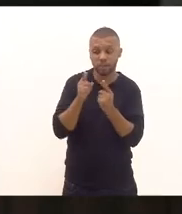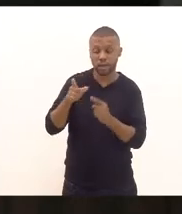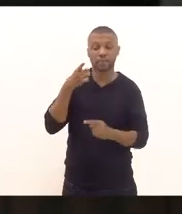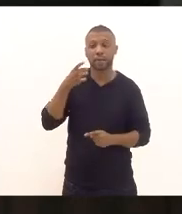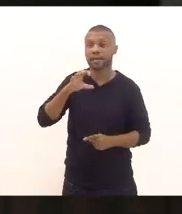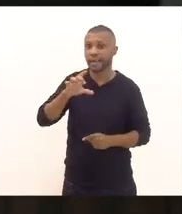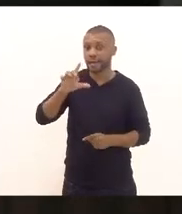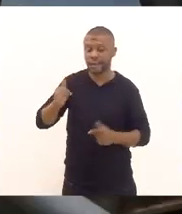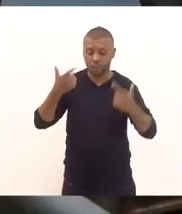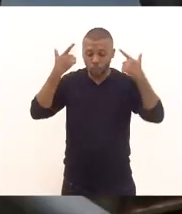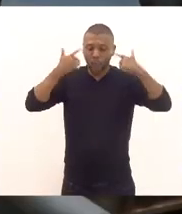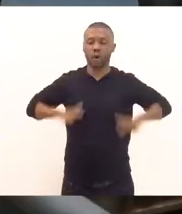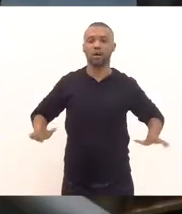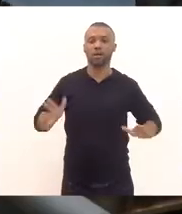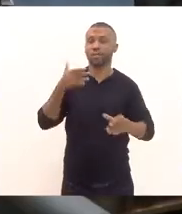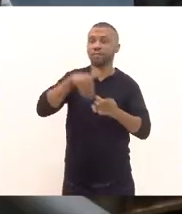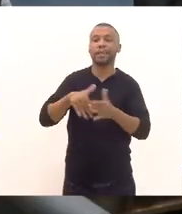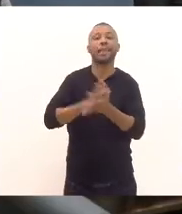Célia